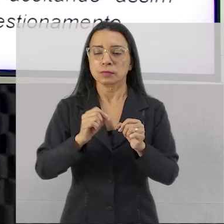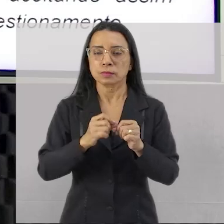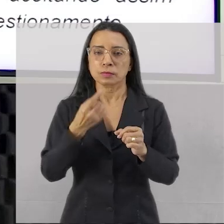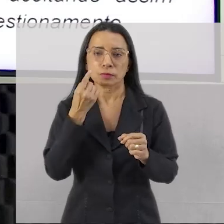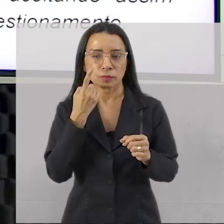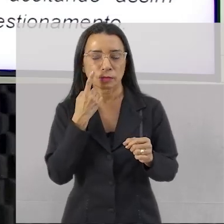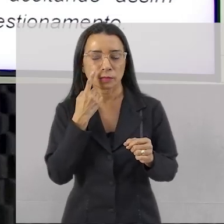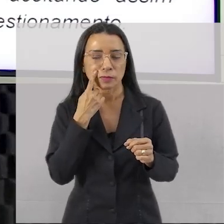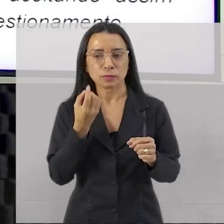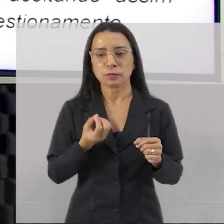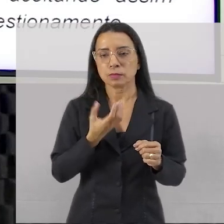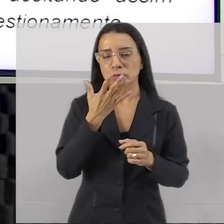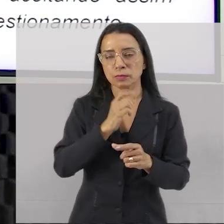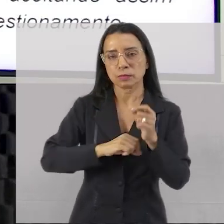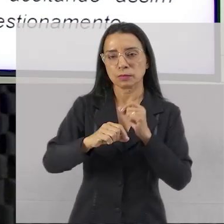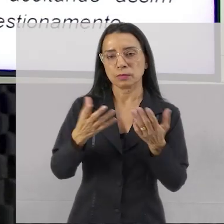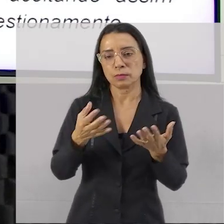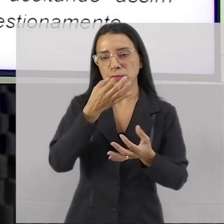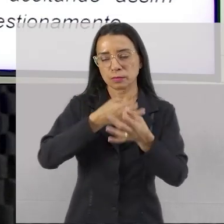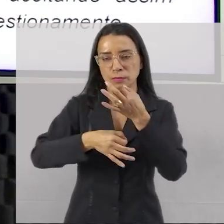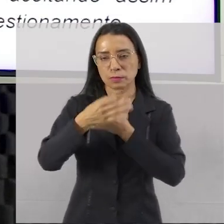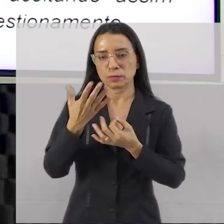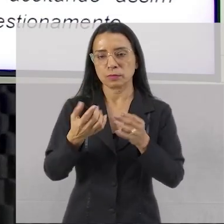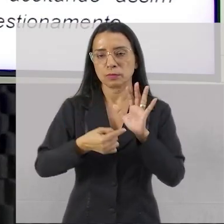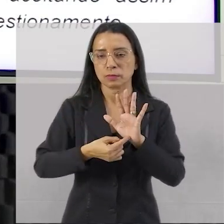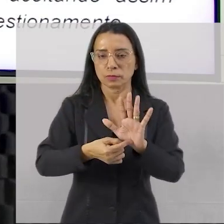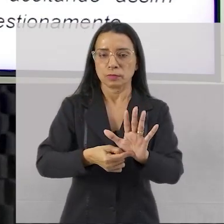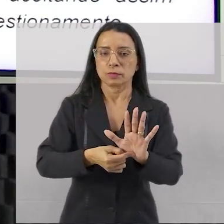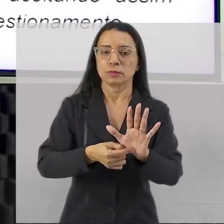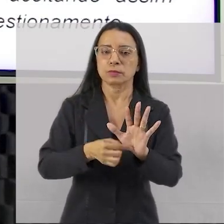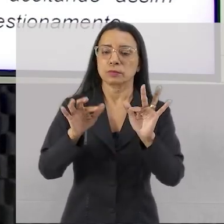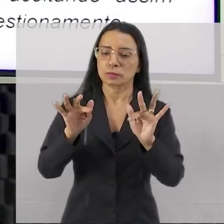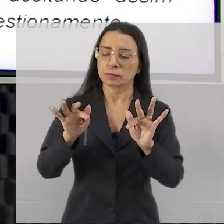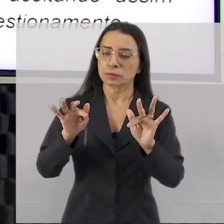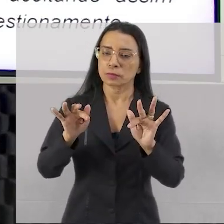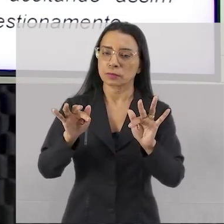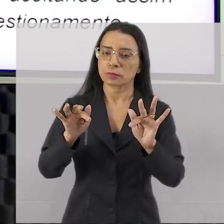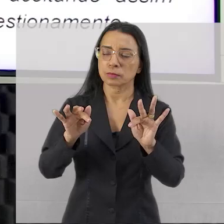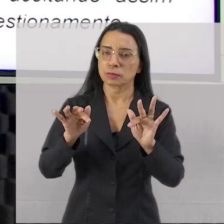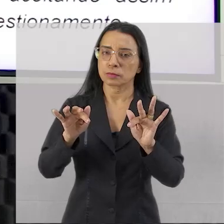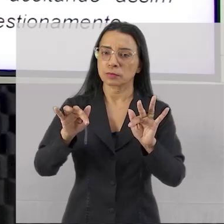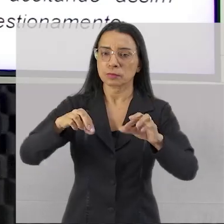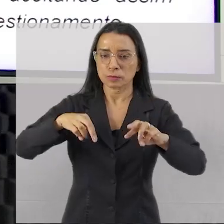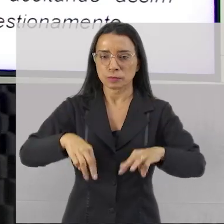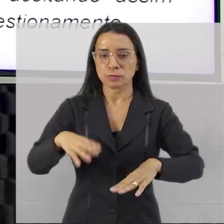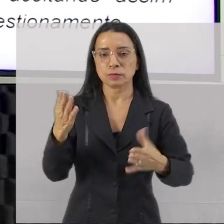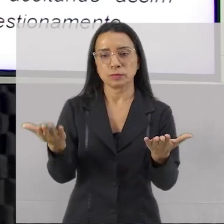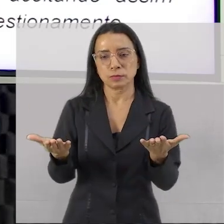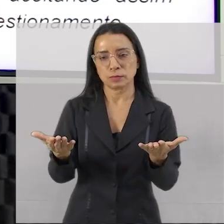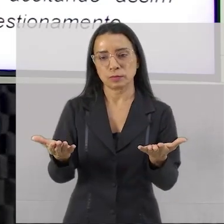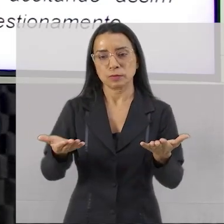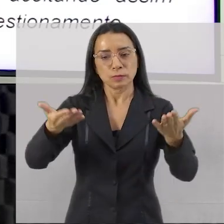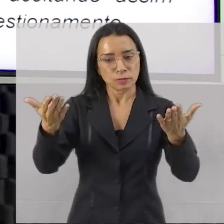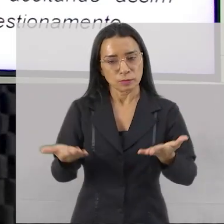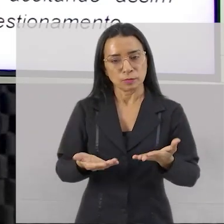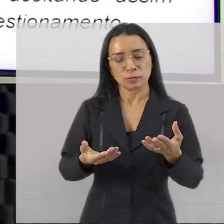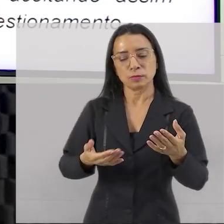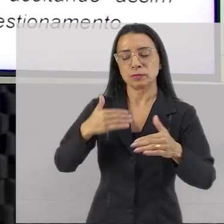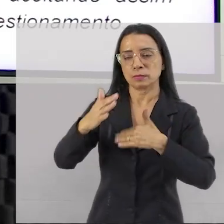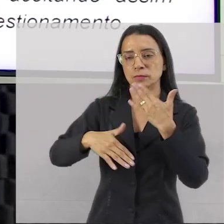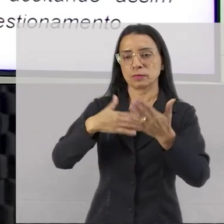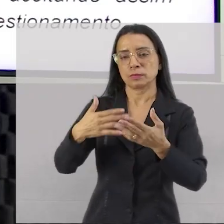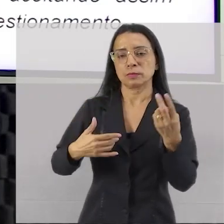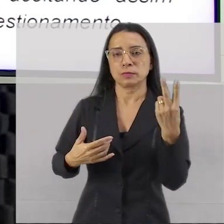um desfecho ou encerramento, beleza? Agora a gente vai para o desenvolvimento 2. Eu gostaria que